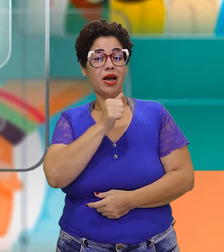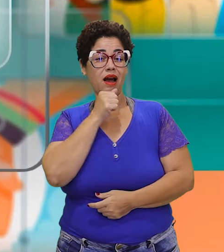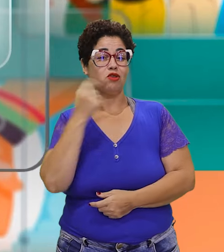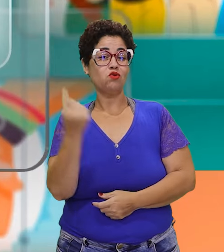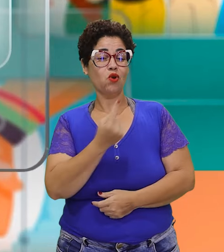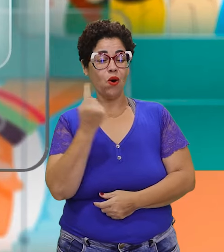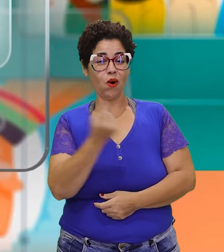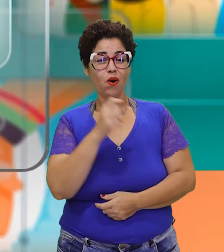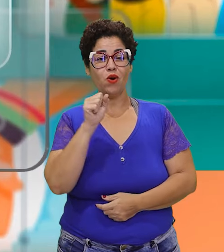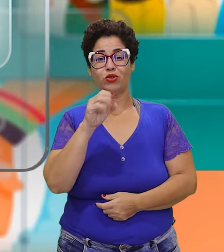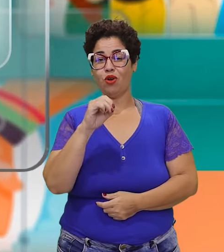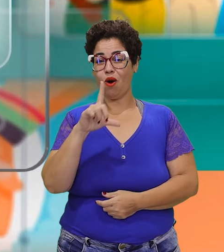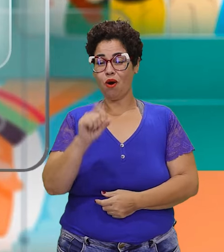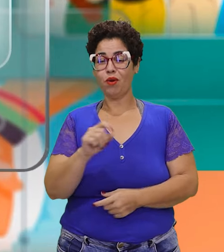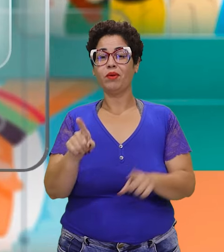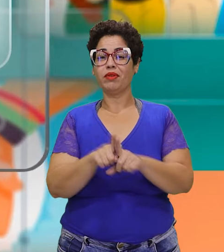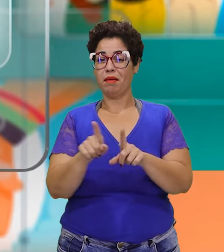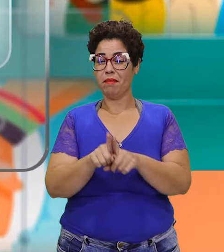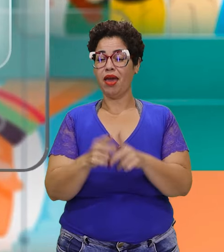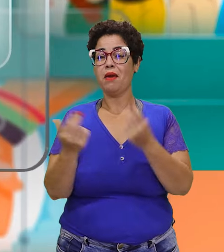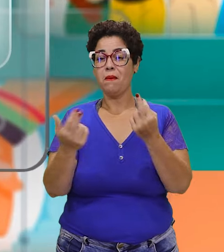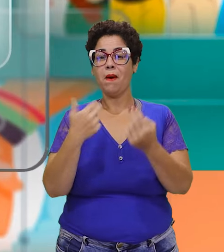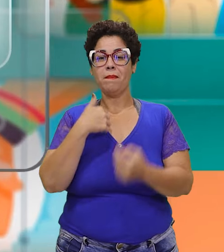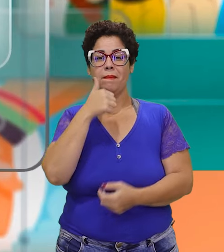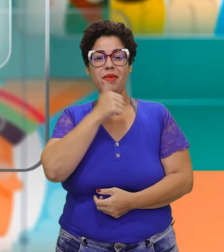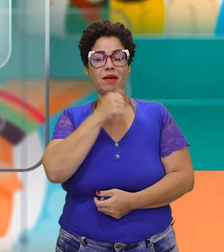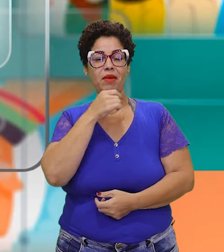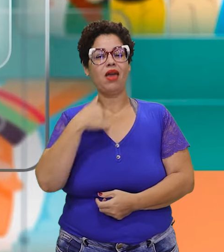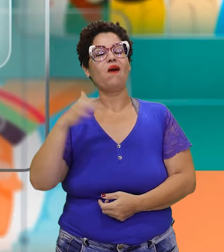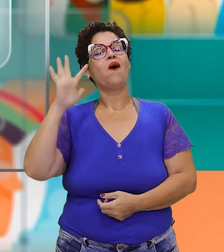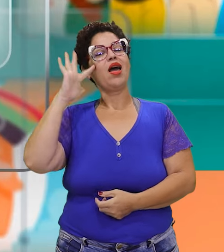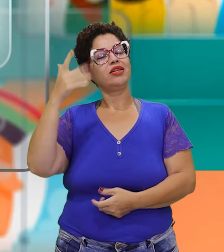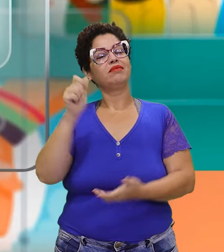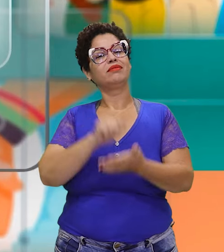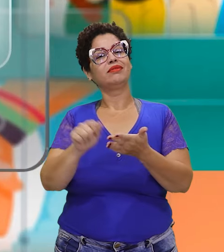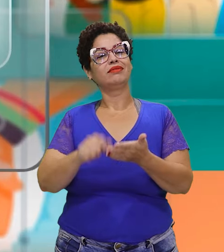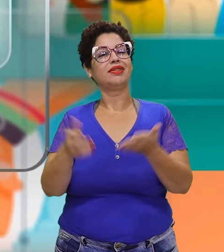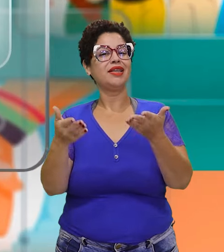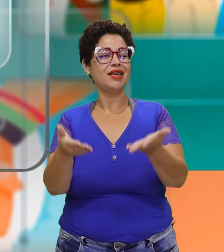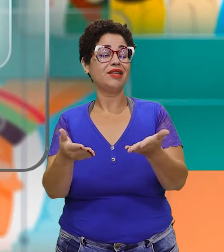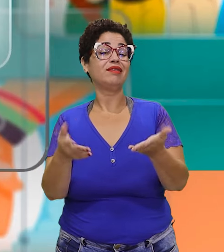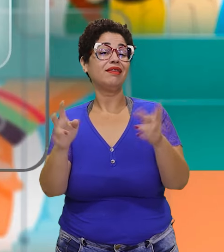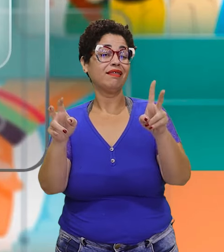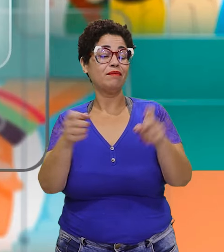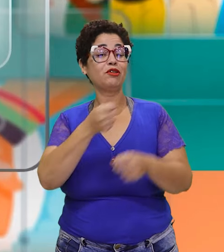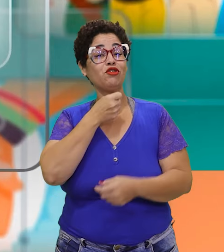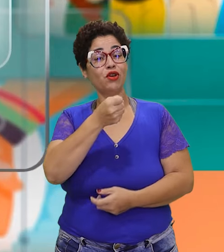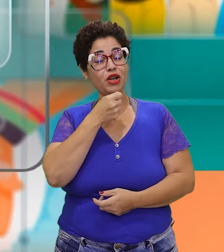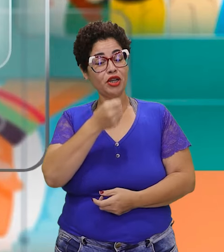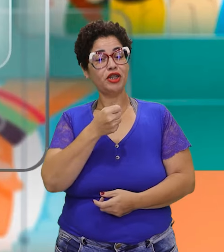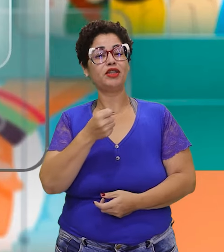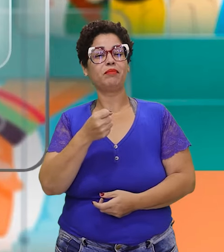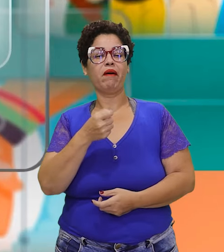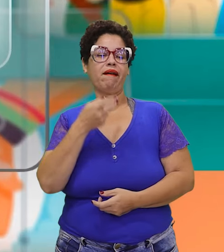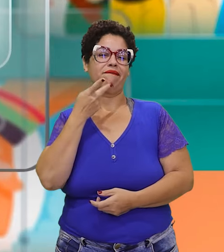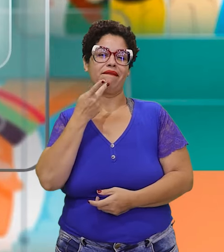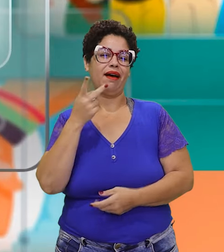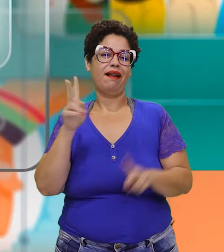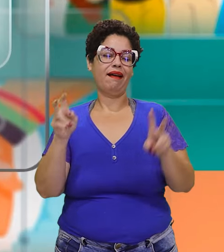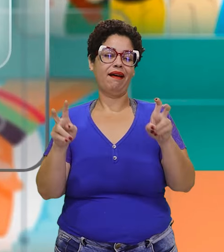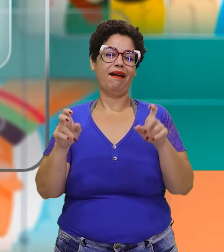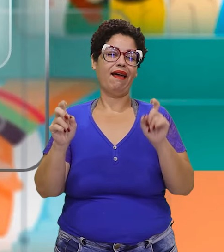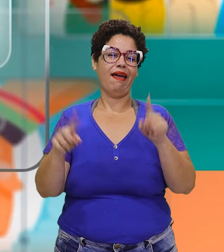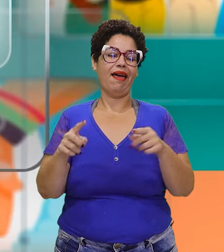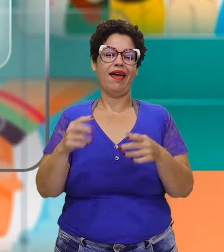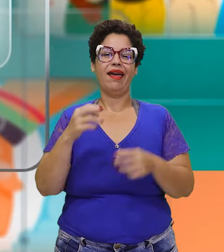maternidades solo, além da minha própria mãe, eu decido escrever sobre isso. Jornalista tem uma mania de falar